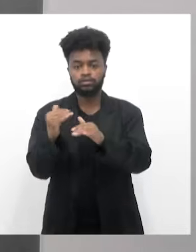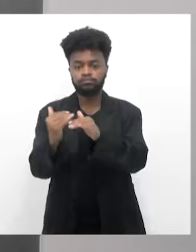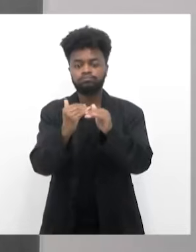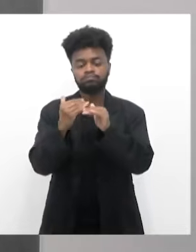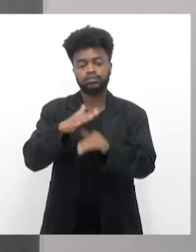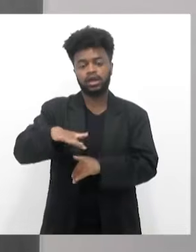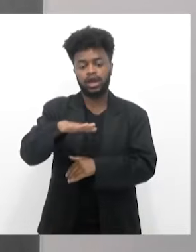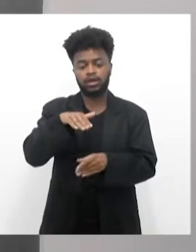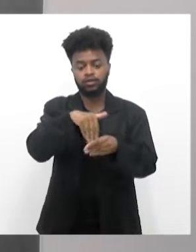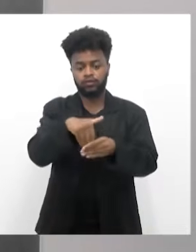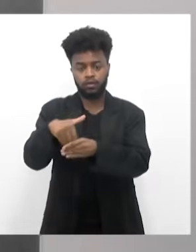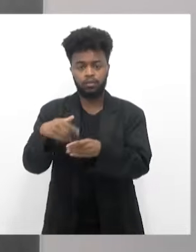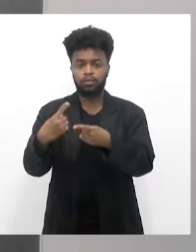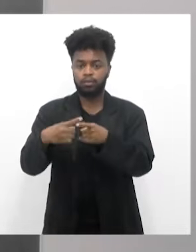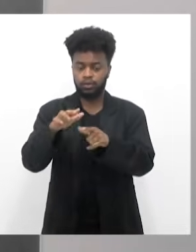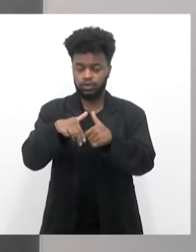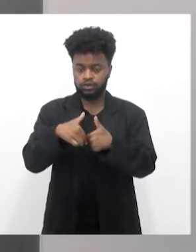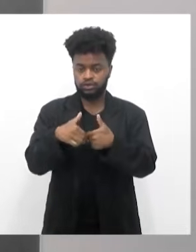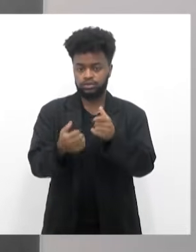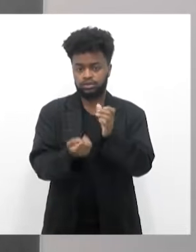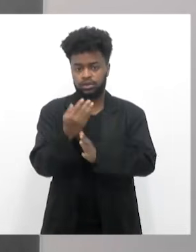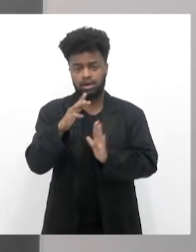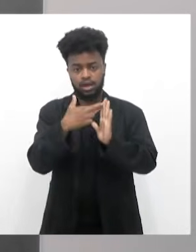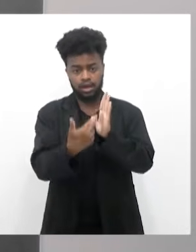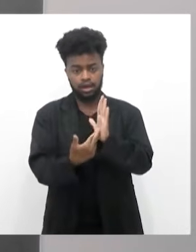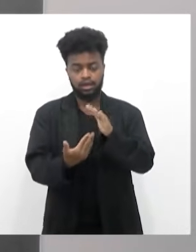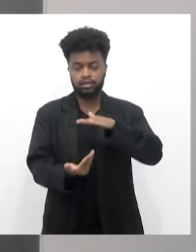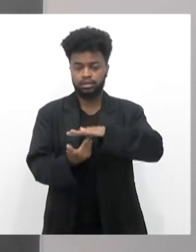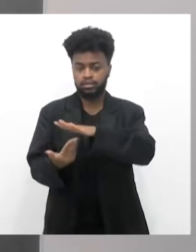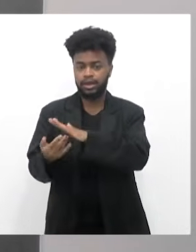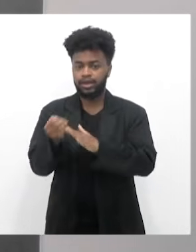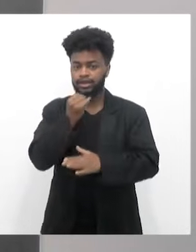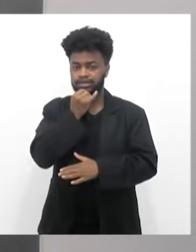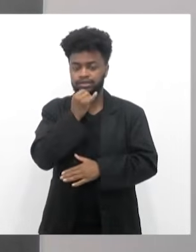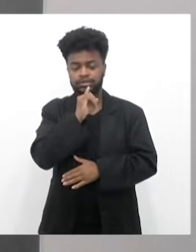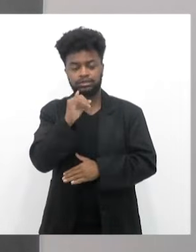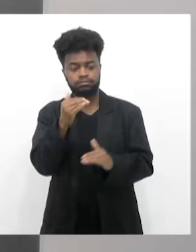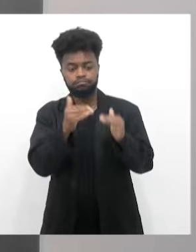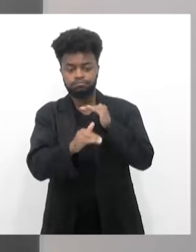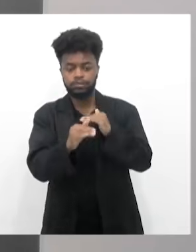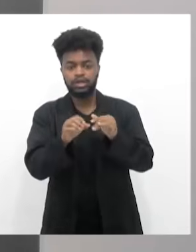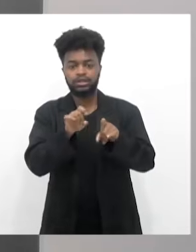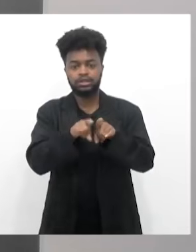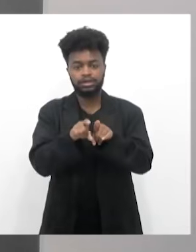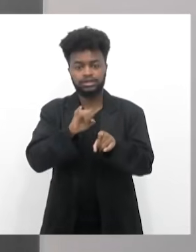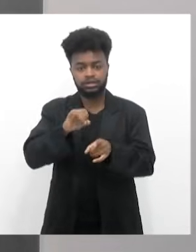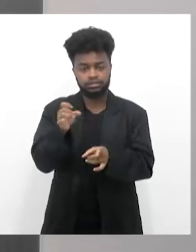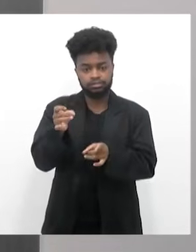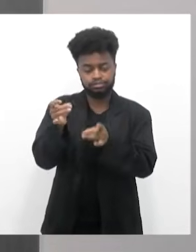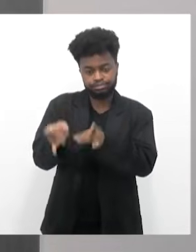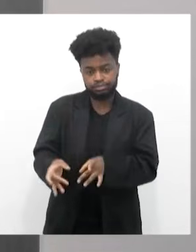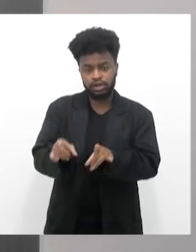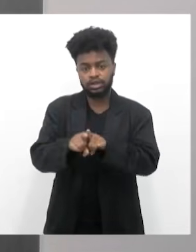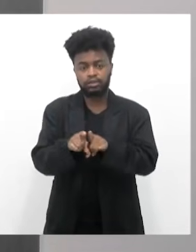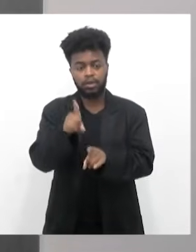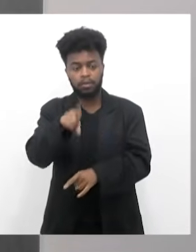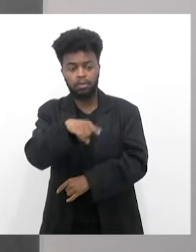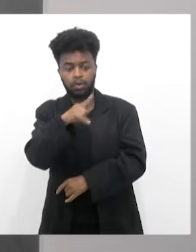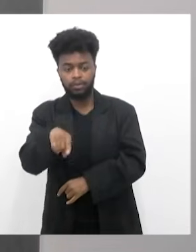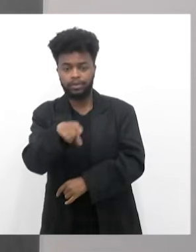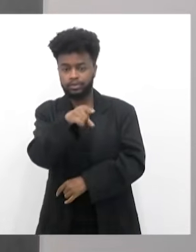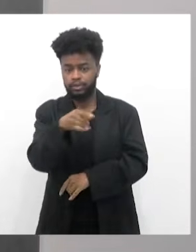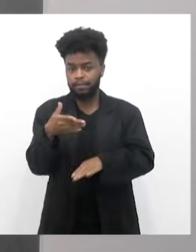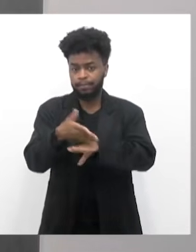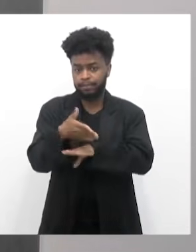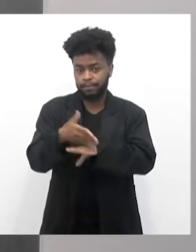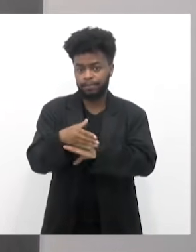eleitoral, por isso que ele estabeleceu regras, limites, por exemplo, de desincompatibilização, de proibir o candidato a